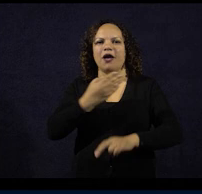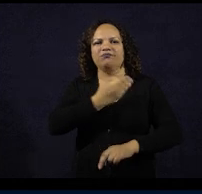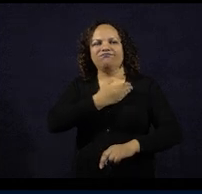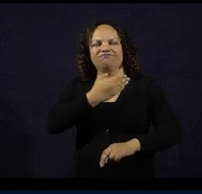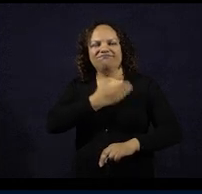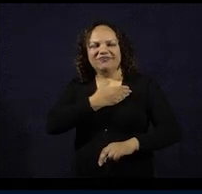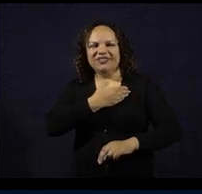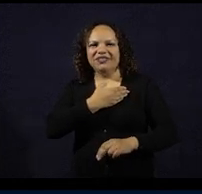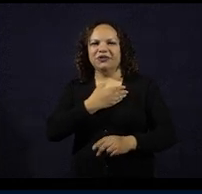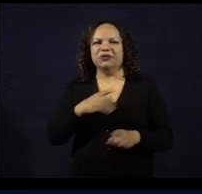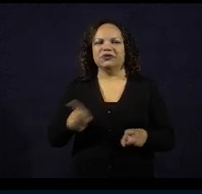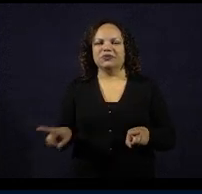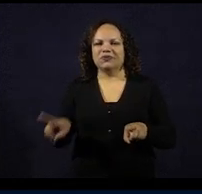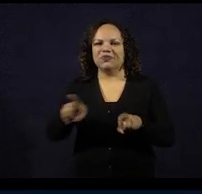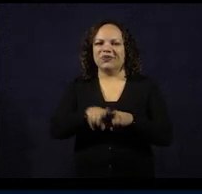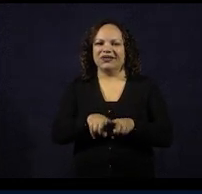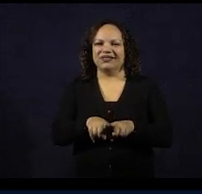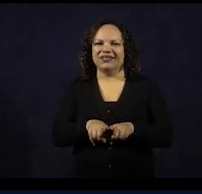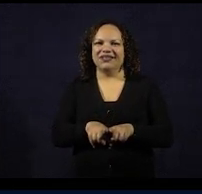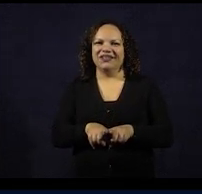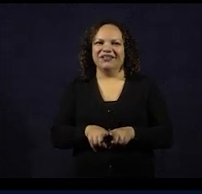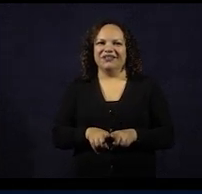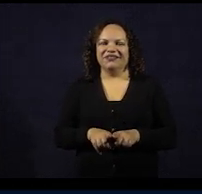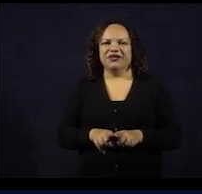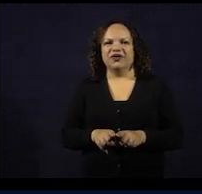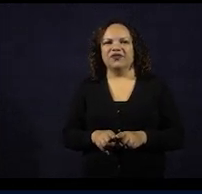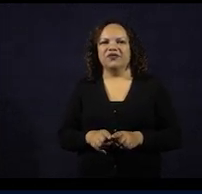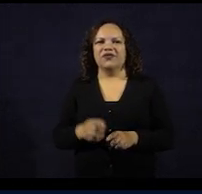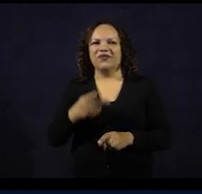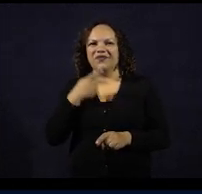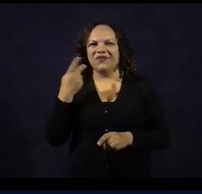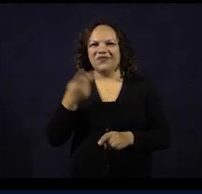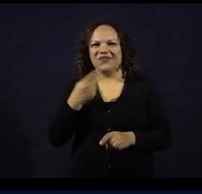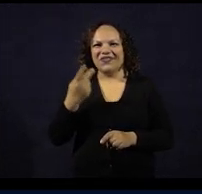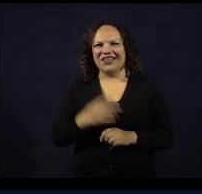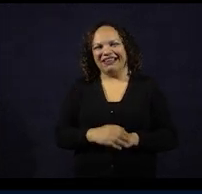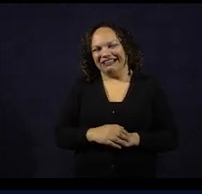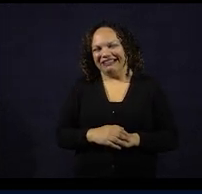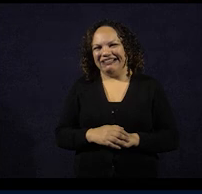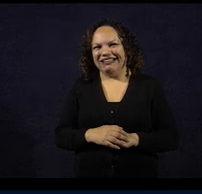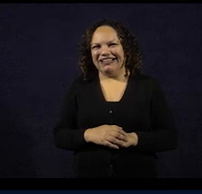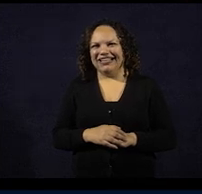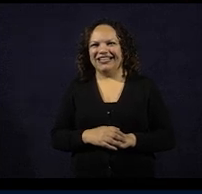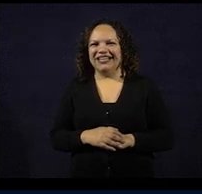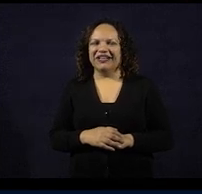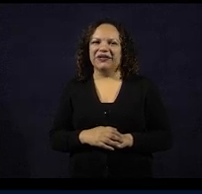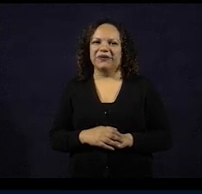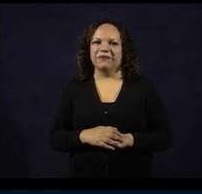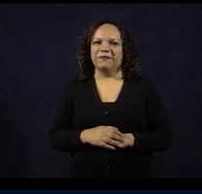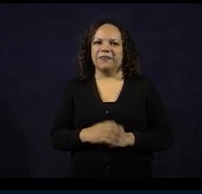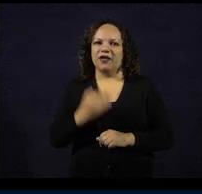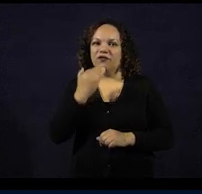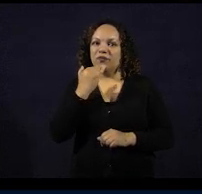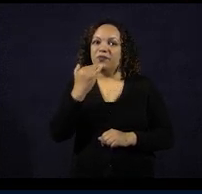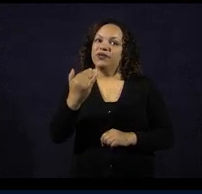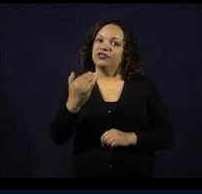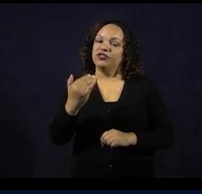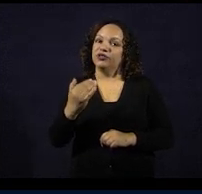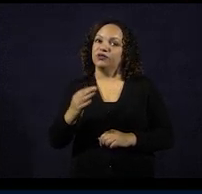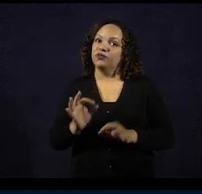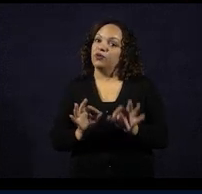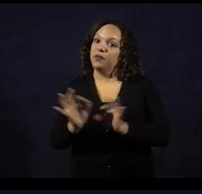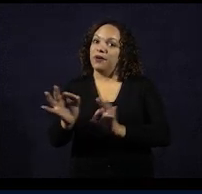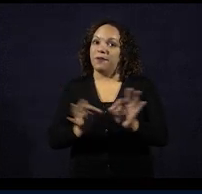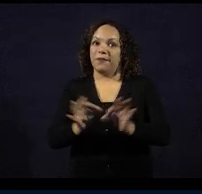e vou quebrar um pouco protocolo aqui que depois desse puxão de orelha do André vou pedir que vocês nos